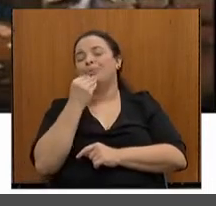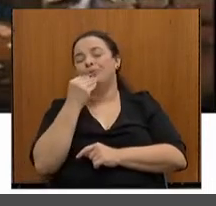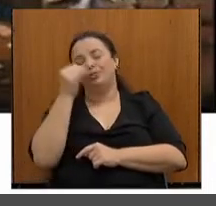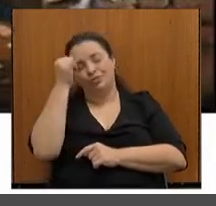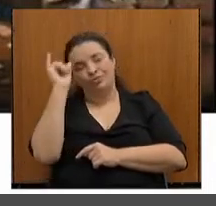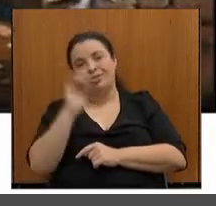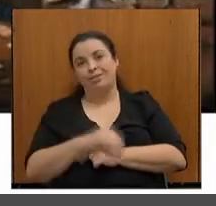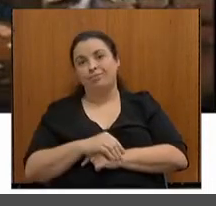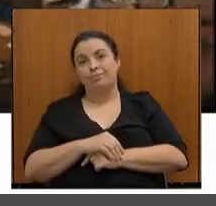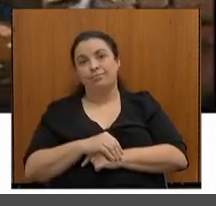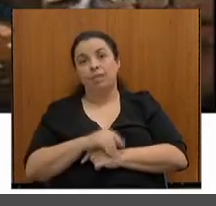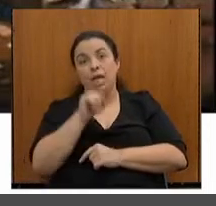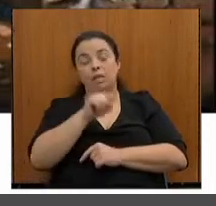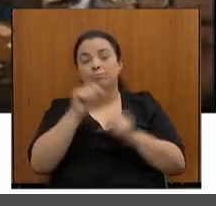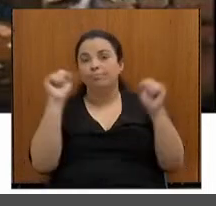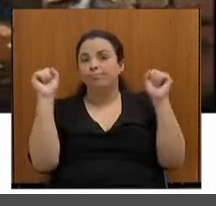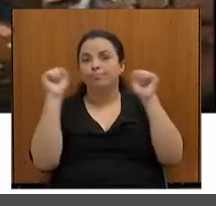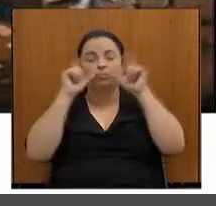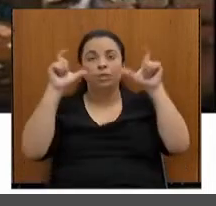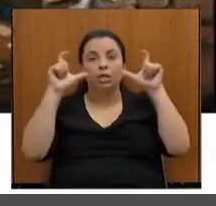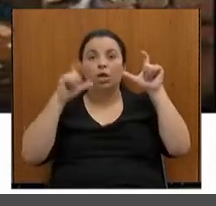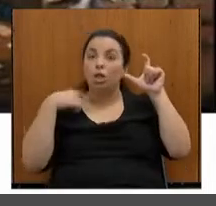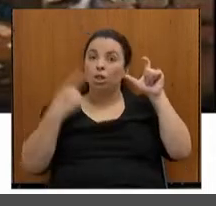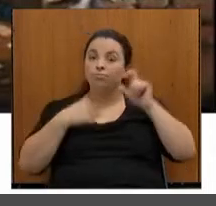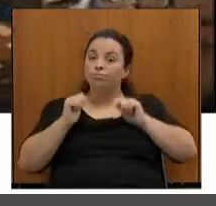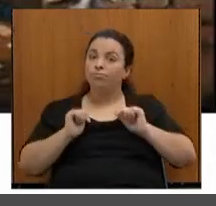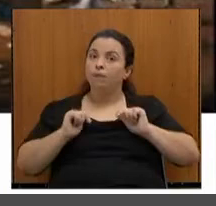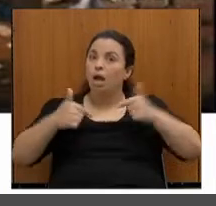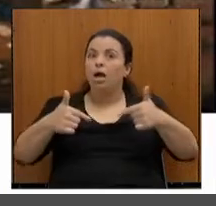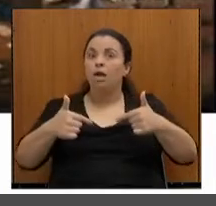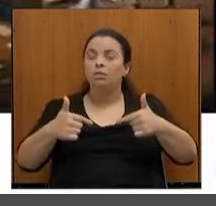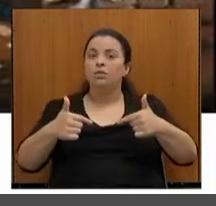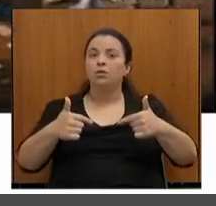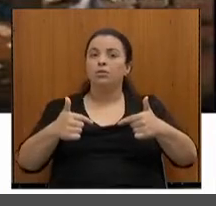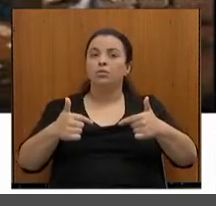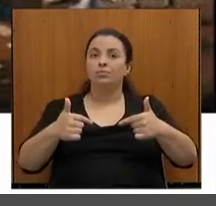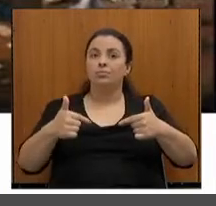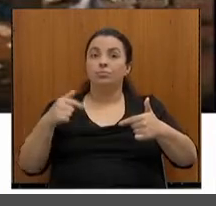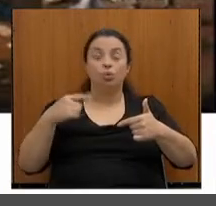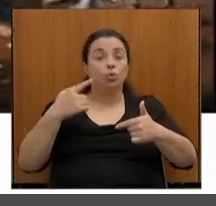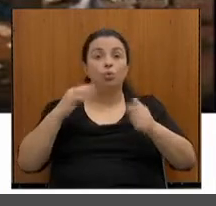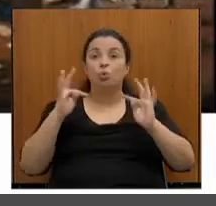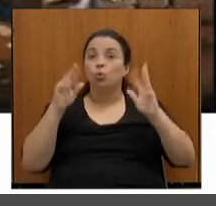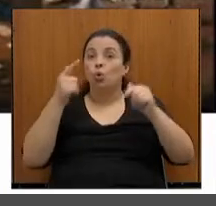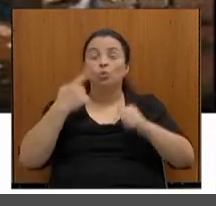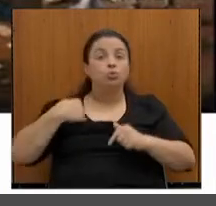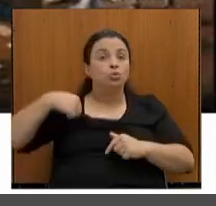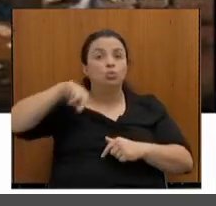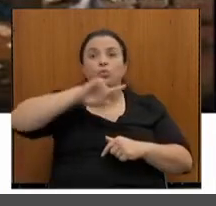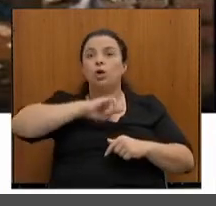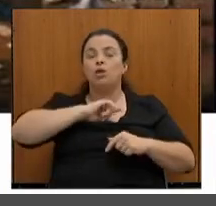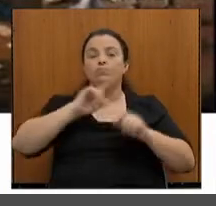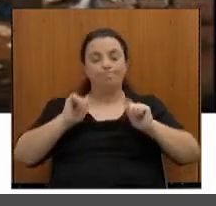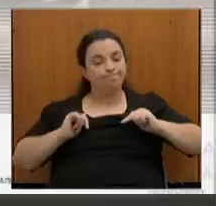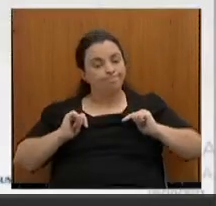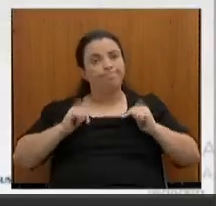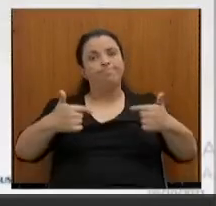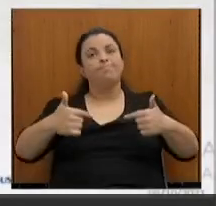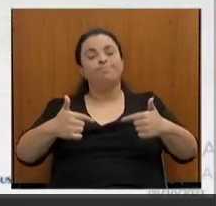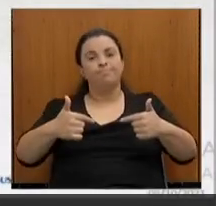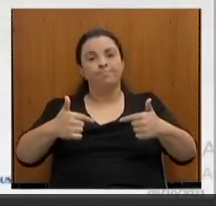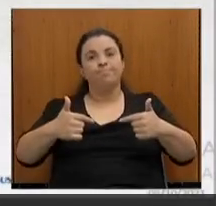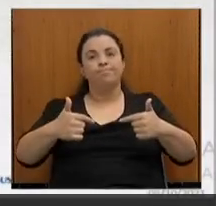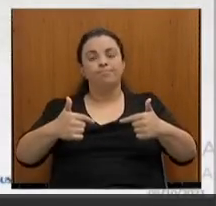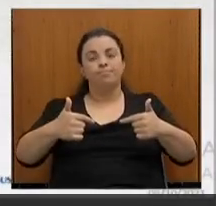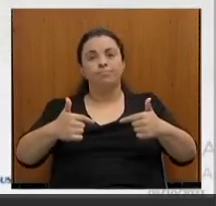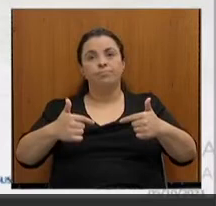Isso é um chamamento para ação, um chamamento para todos nós, para ação, né? E,